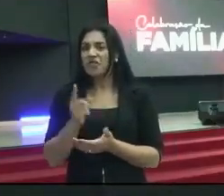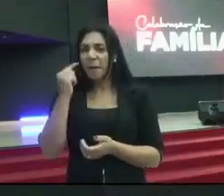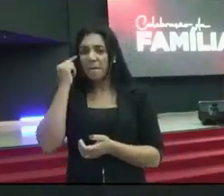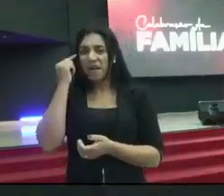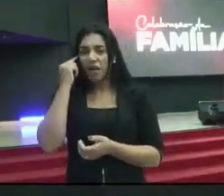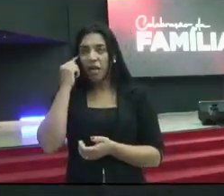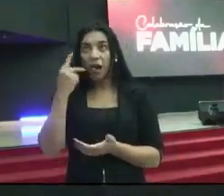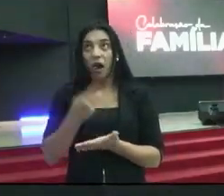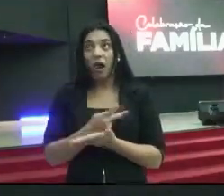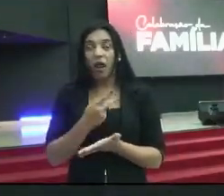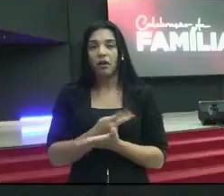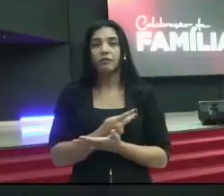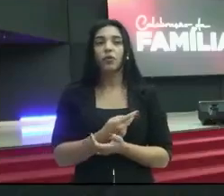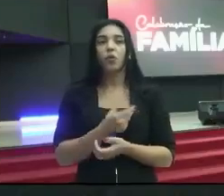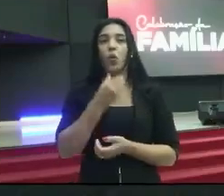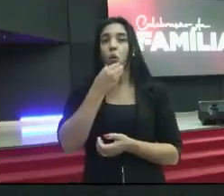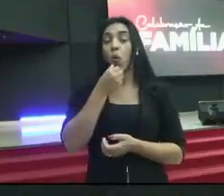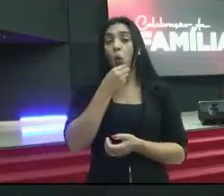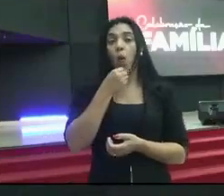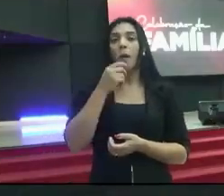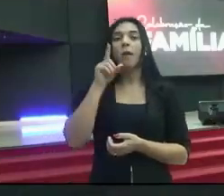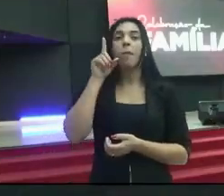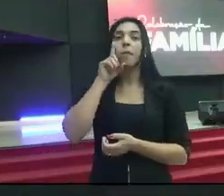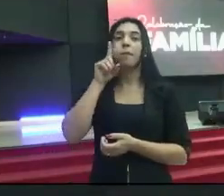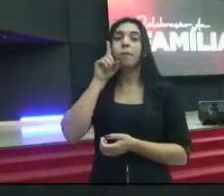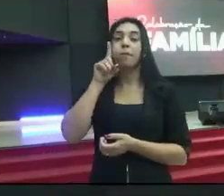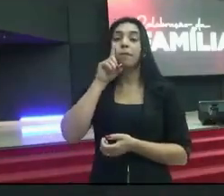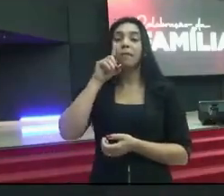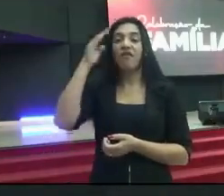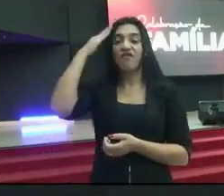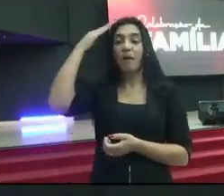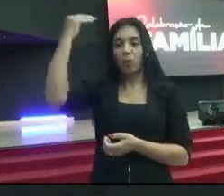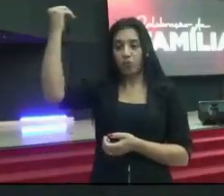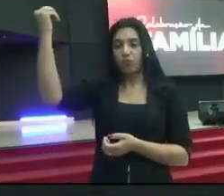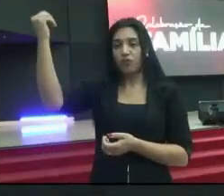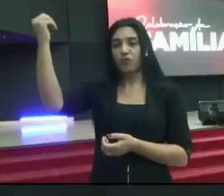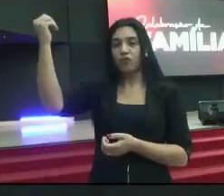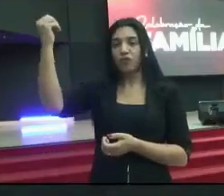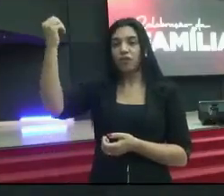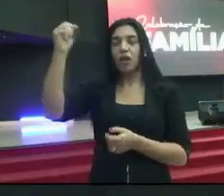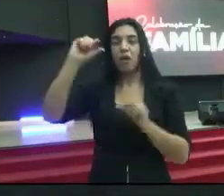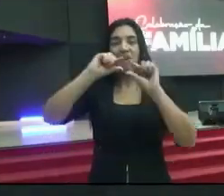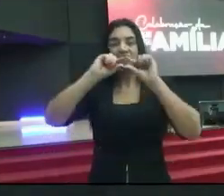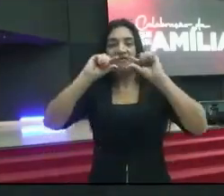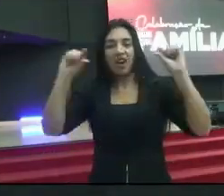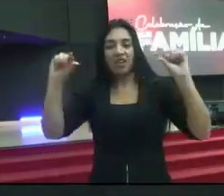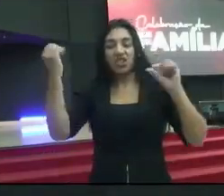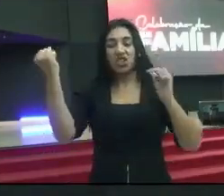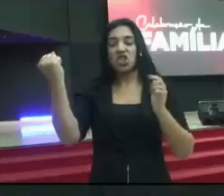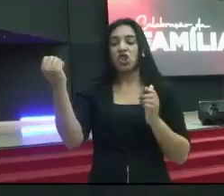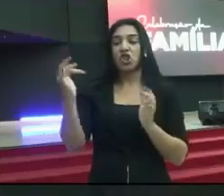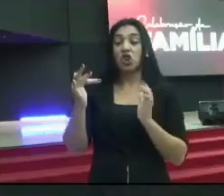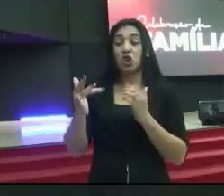C.S. Lewis, que escreveu Crônicas de Nárnia, disse uma frase que toca o meu coração: